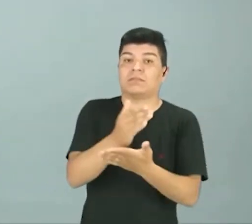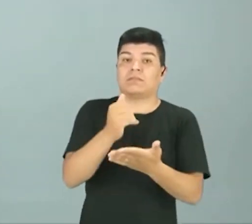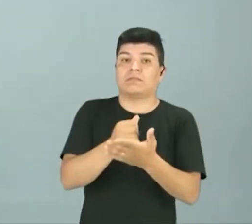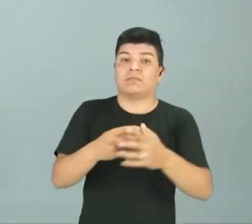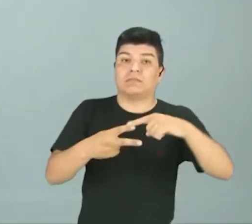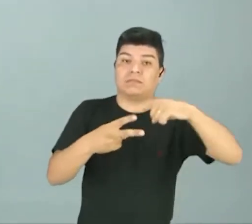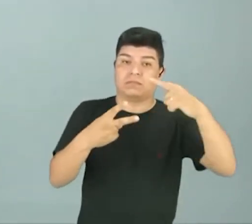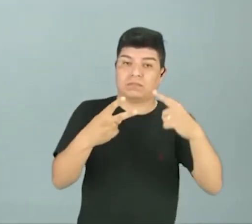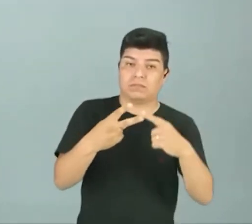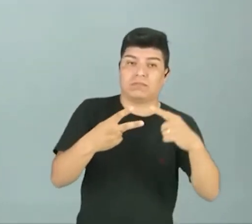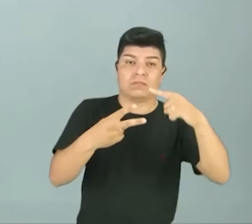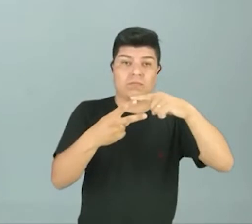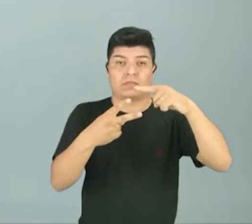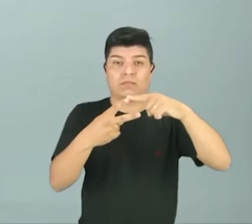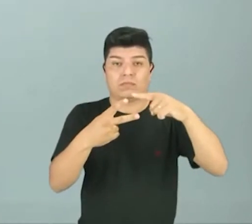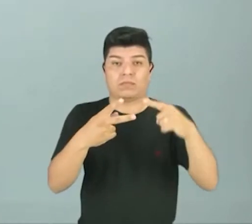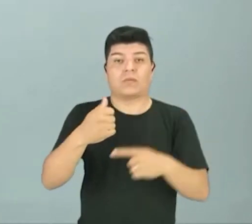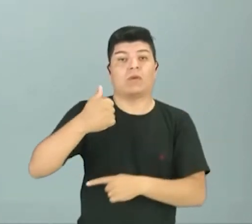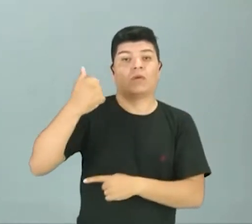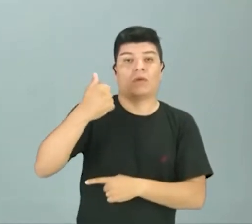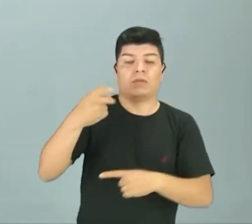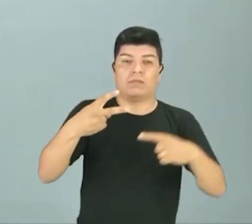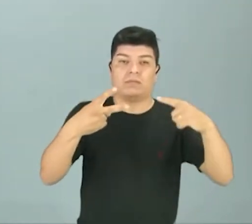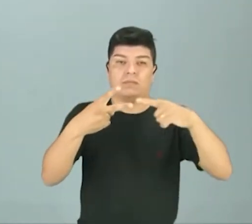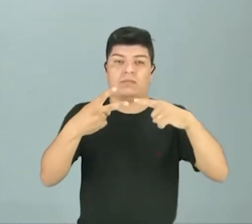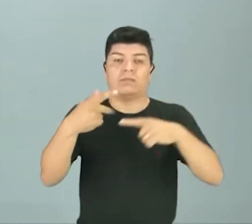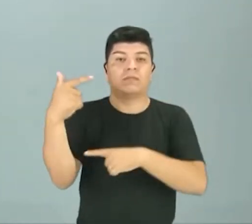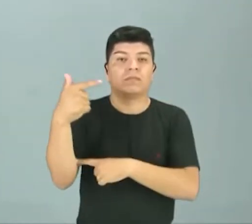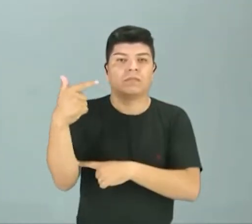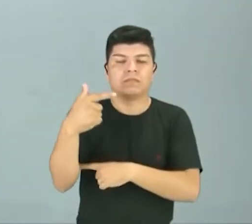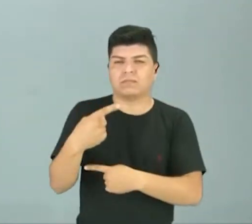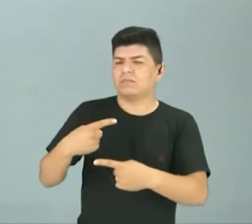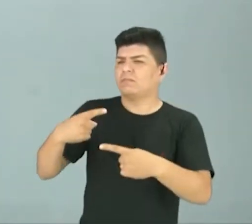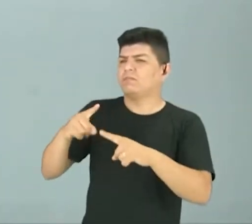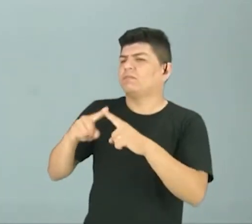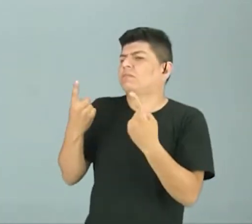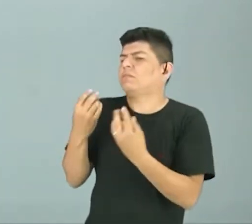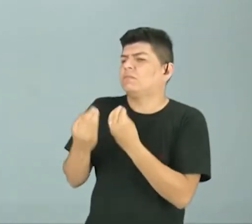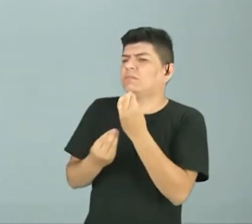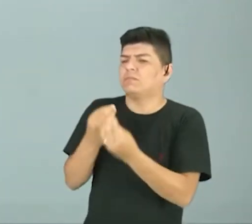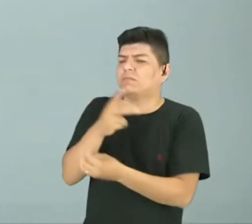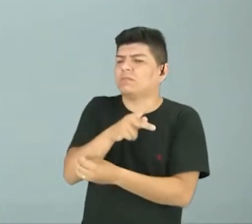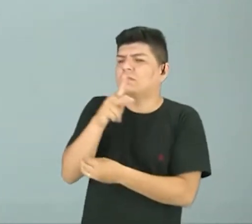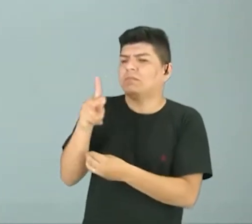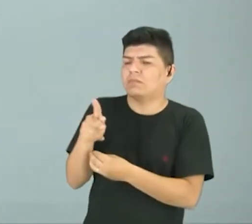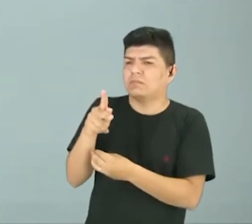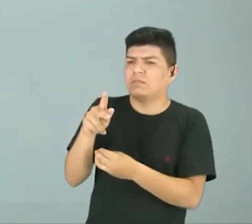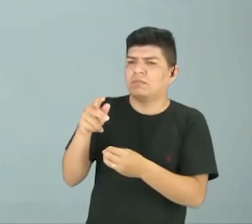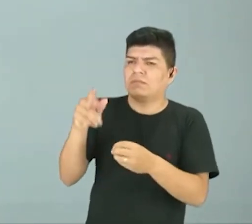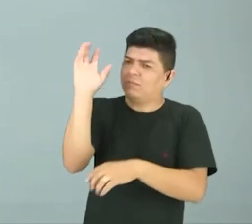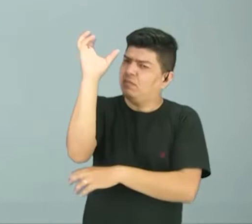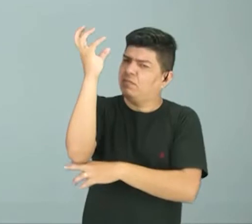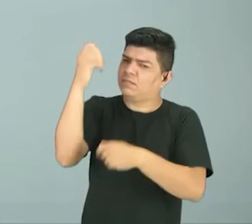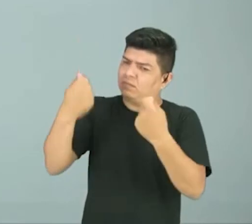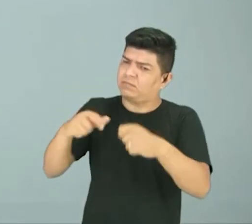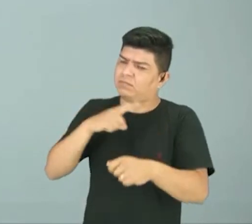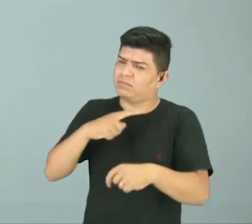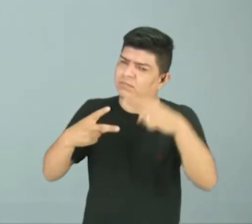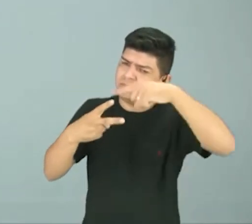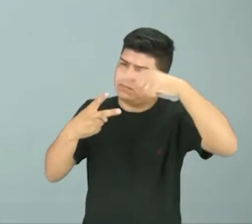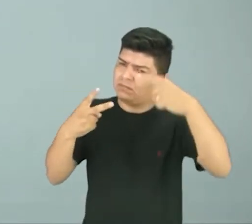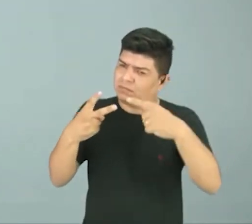em dois, o primário e o secundário. Mas por que, professor, a planta tem que ter dois tecidos